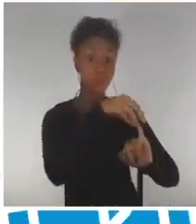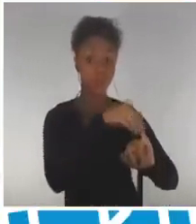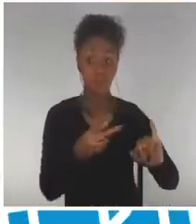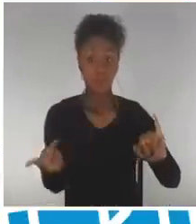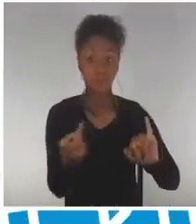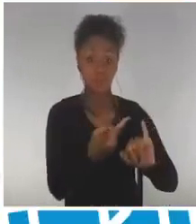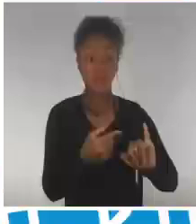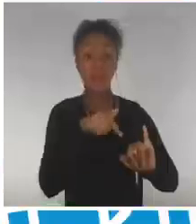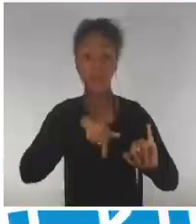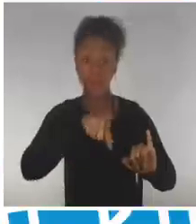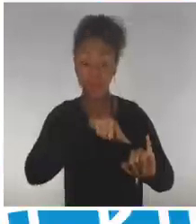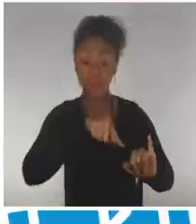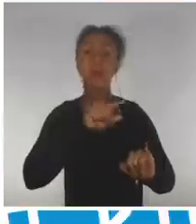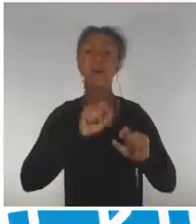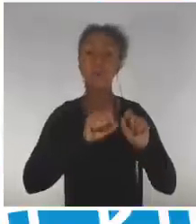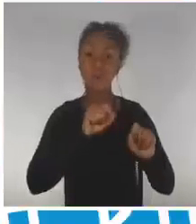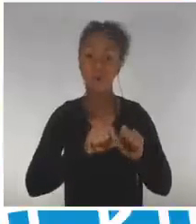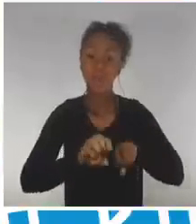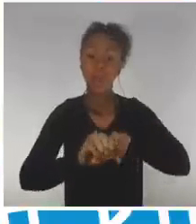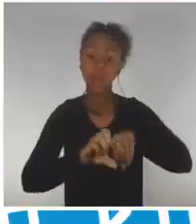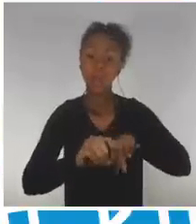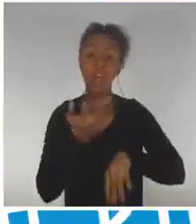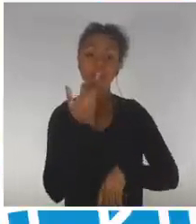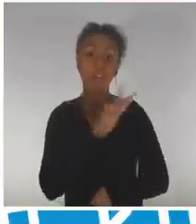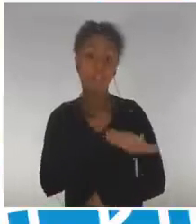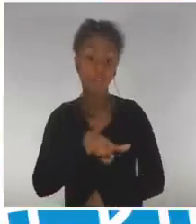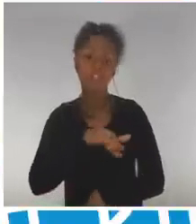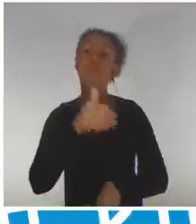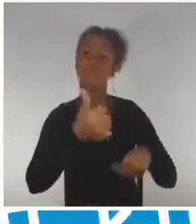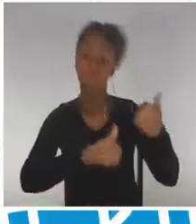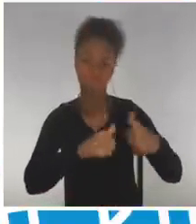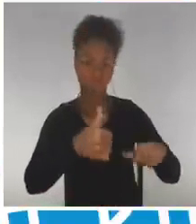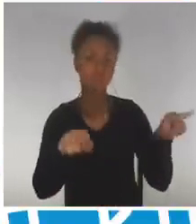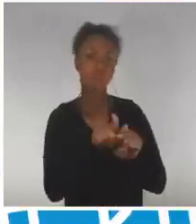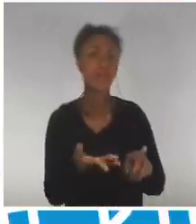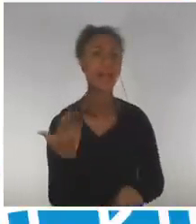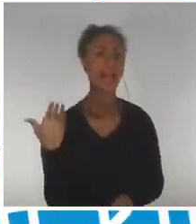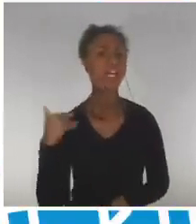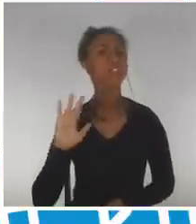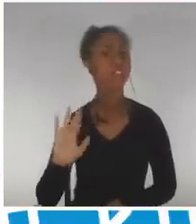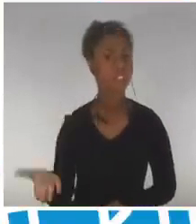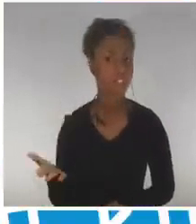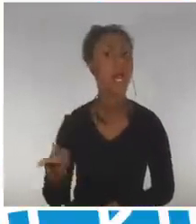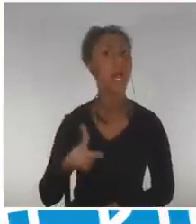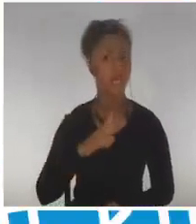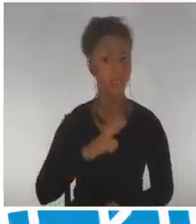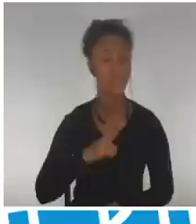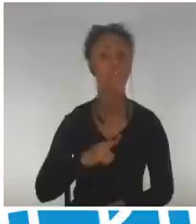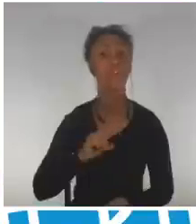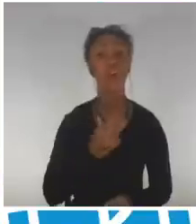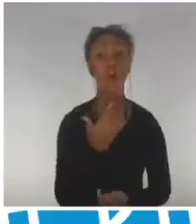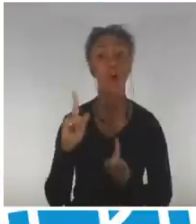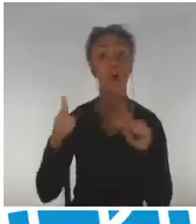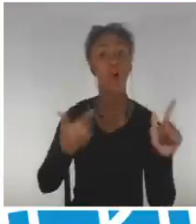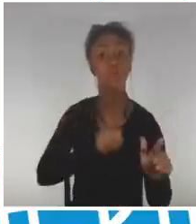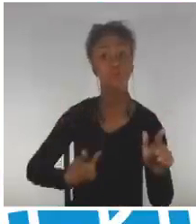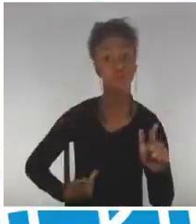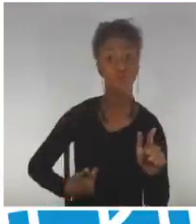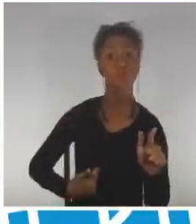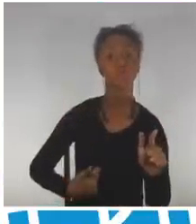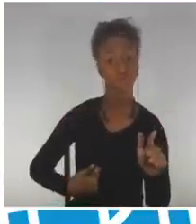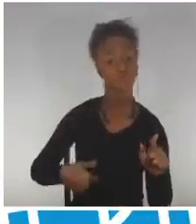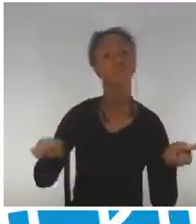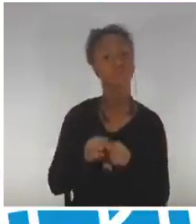da avaliação da educação infantil, que já era uma promessa já anunciada em outras políticas, que se faz necessário termos